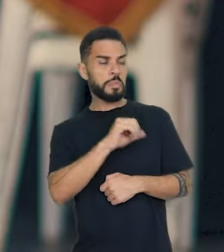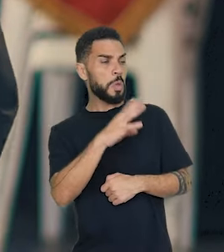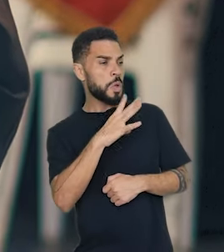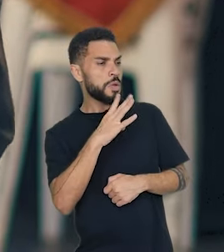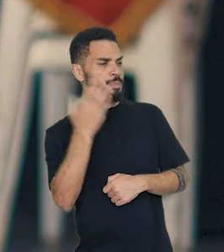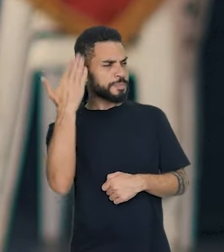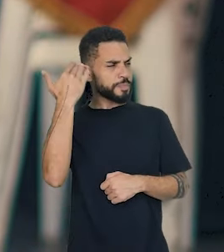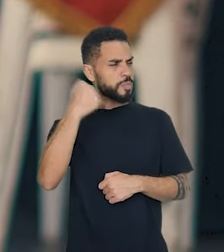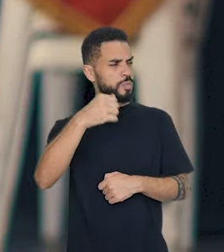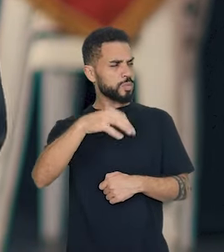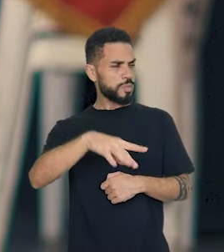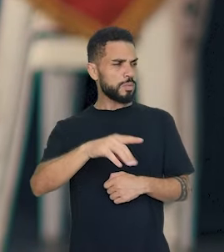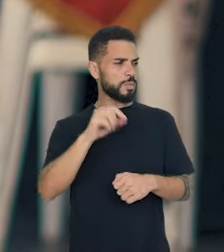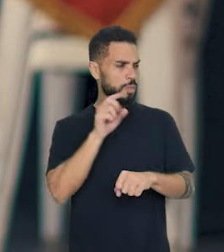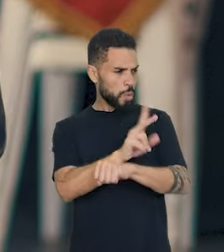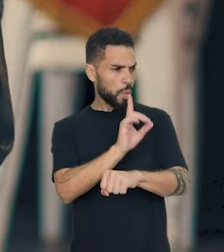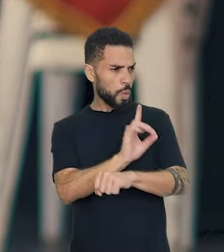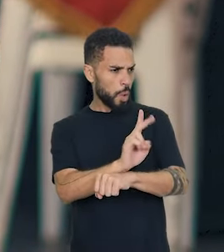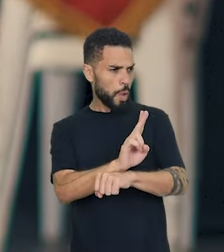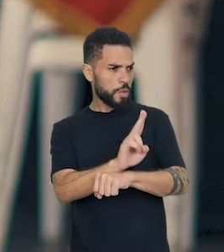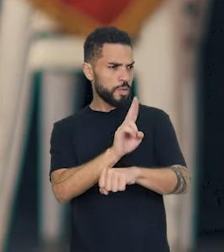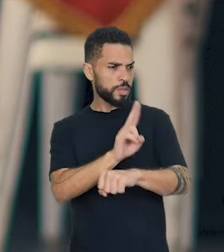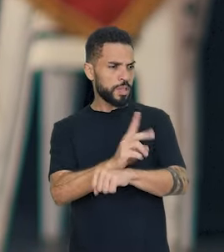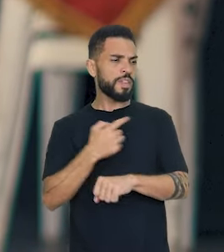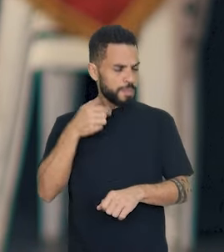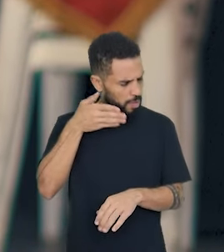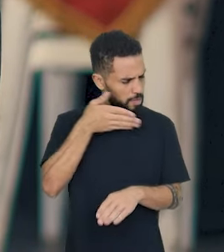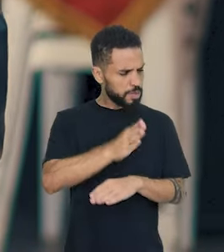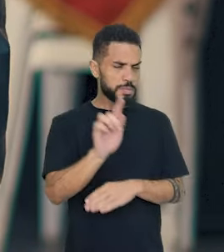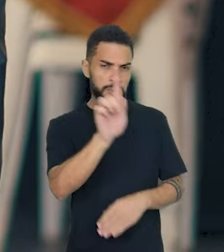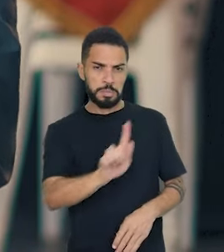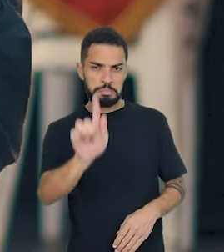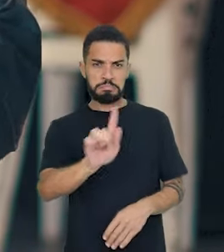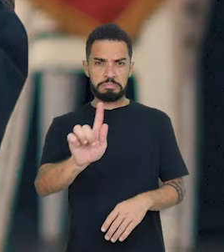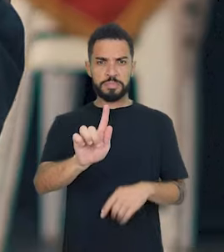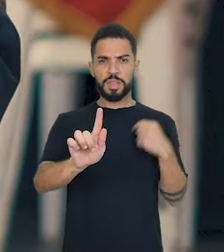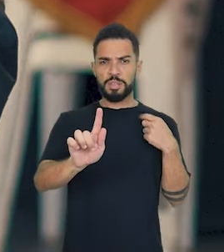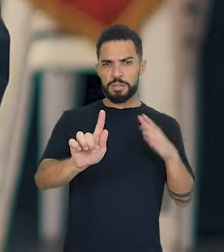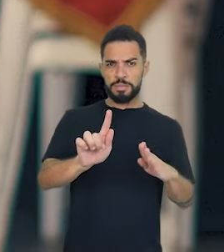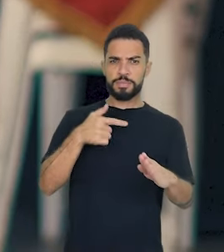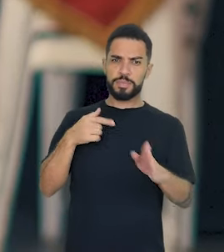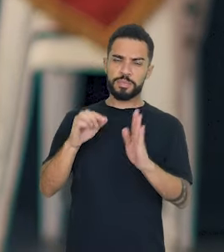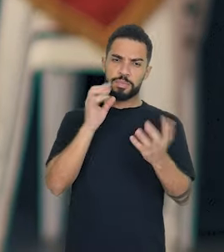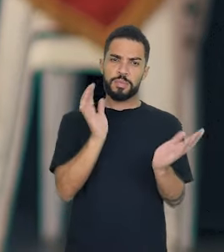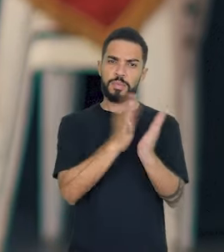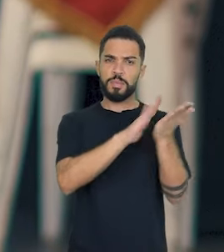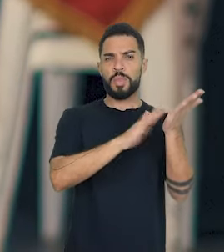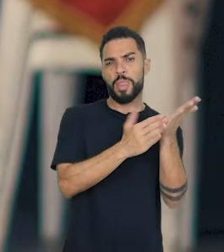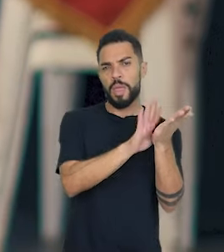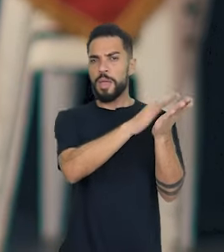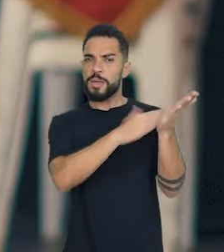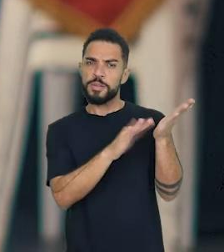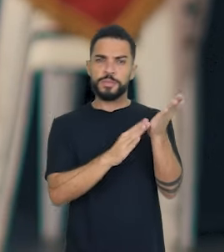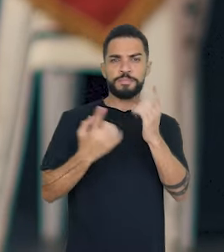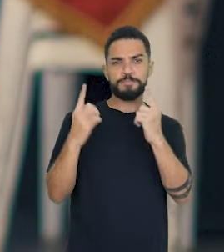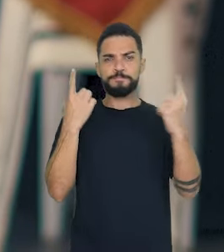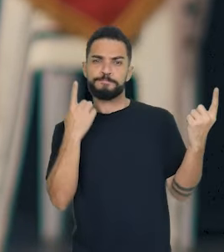o Coca sabia que eu tinha vindo aqui para Guará com um objetivo e não iria continuar, ia repassar a função para alguém.